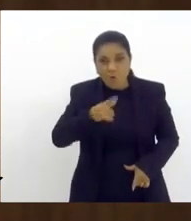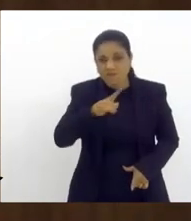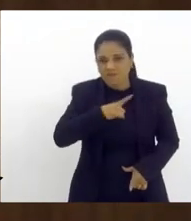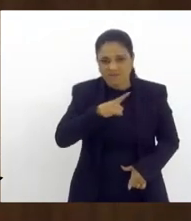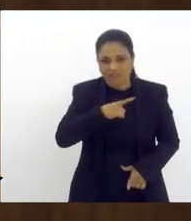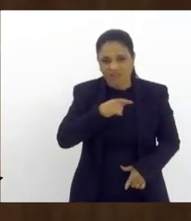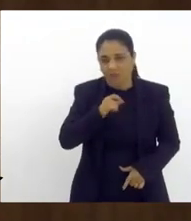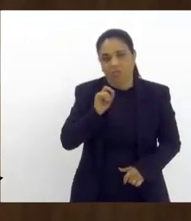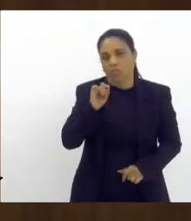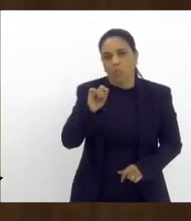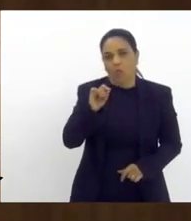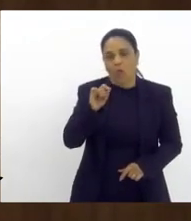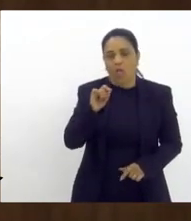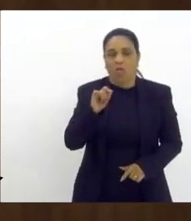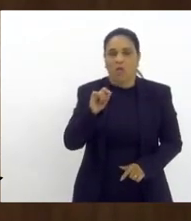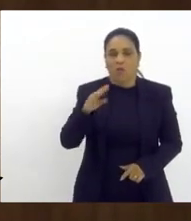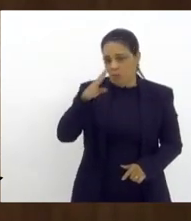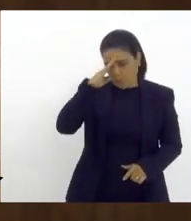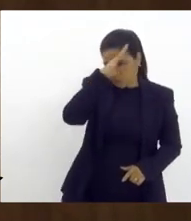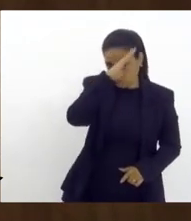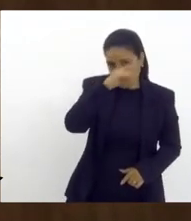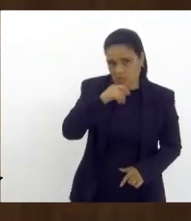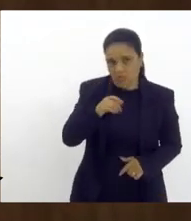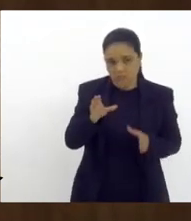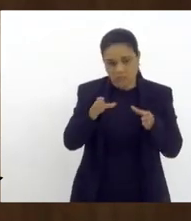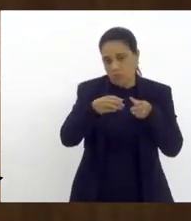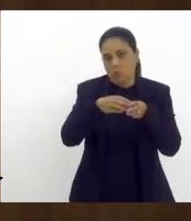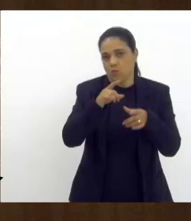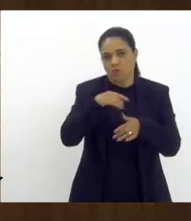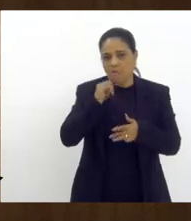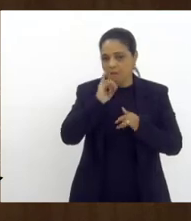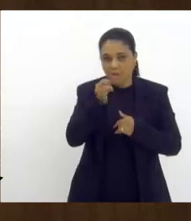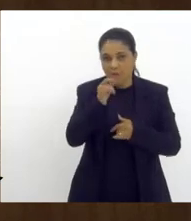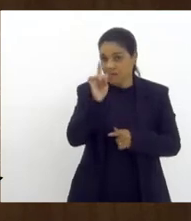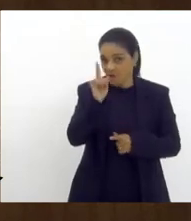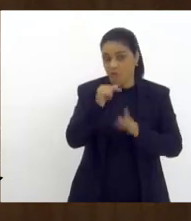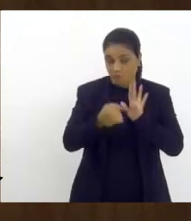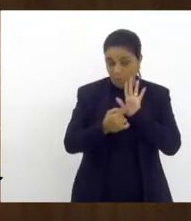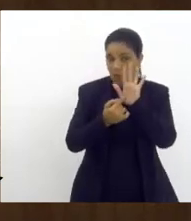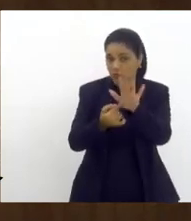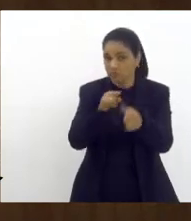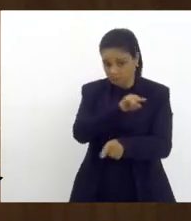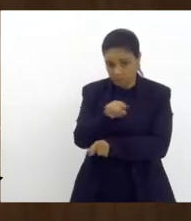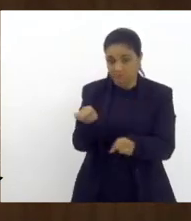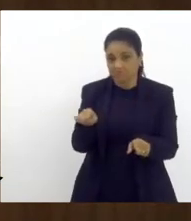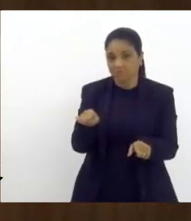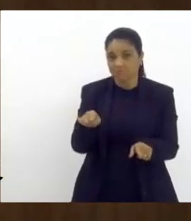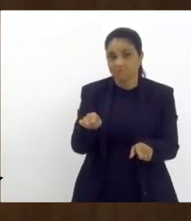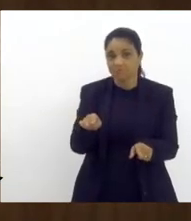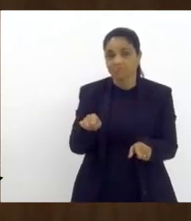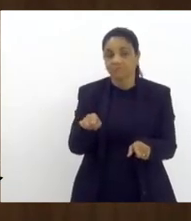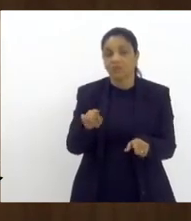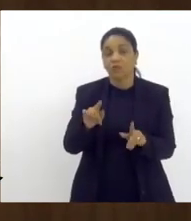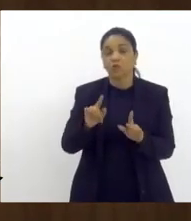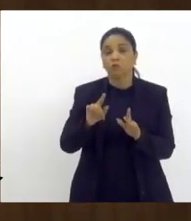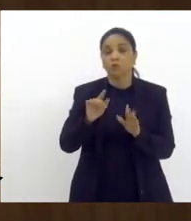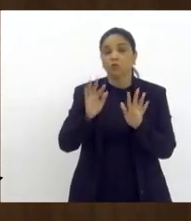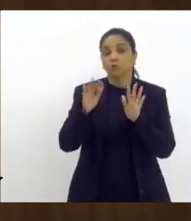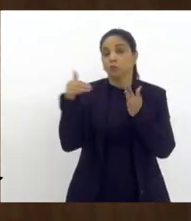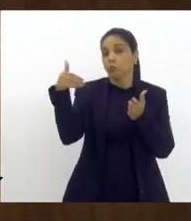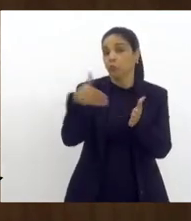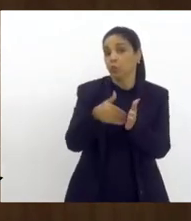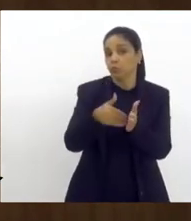um marqueteiro bolsonarista e vou demonstrar no seu último relatório